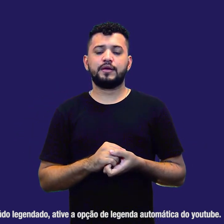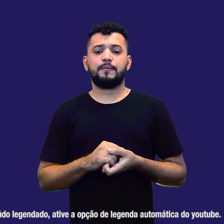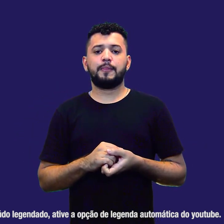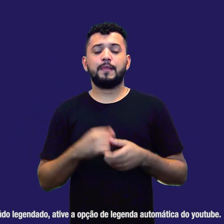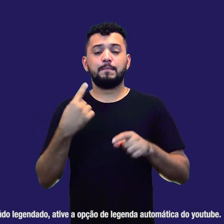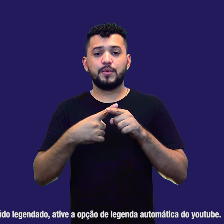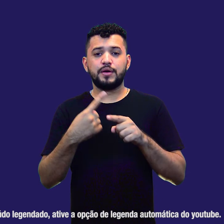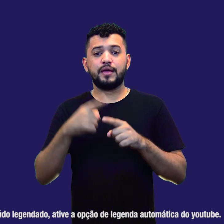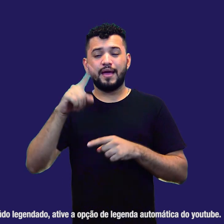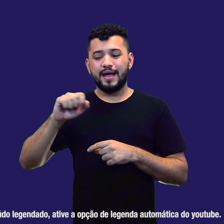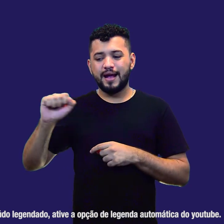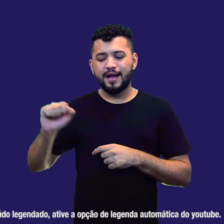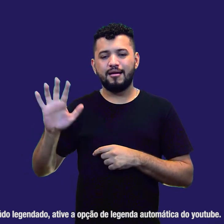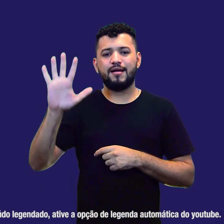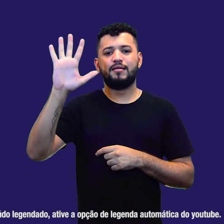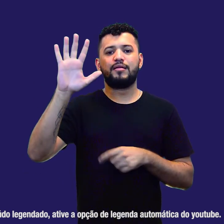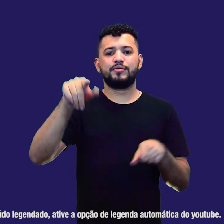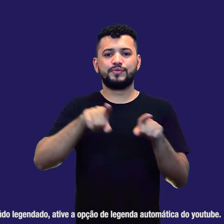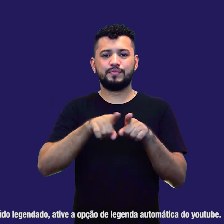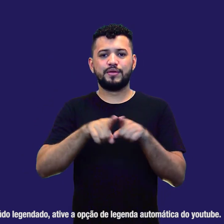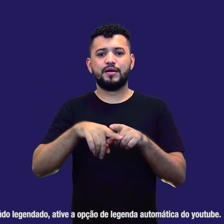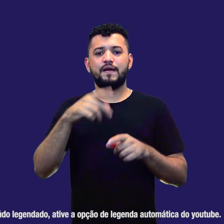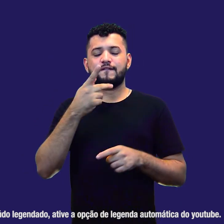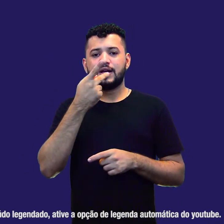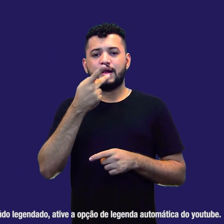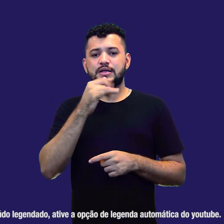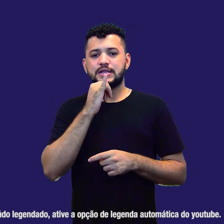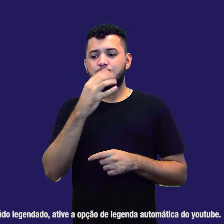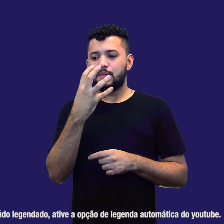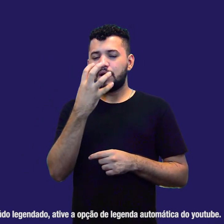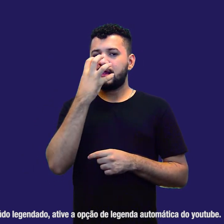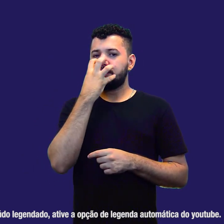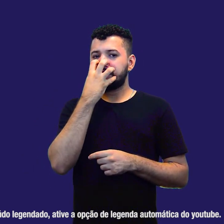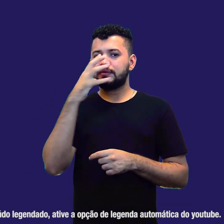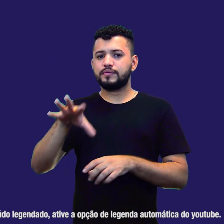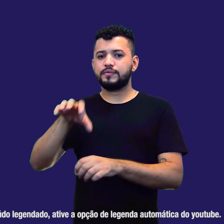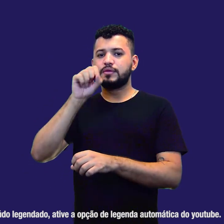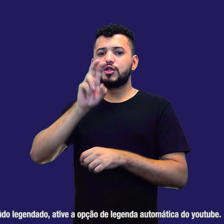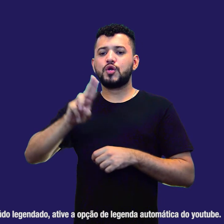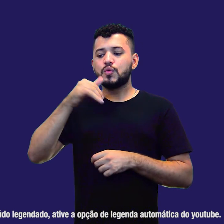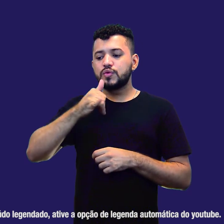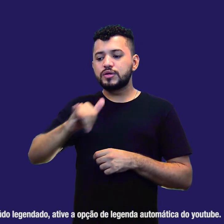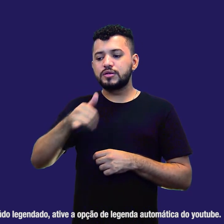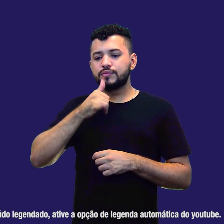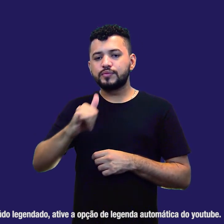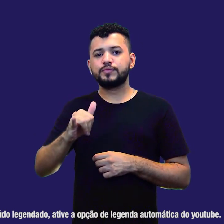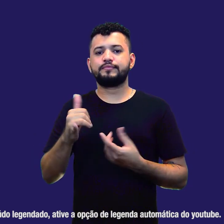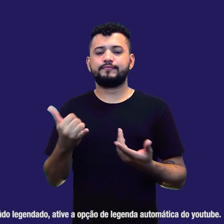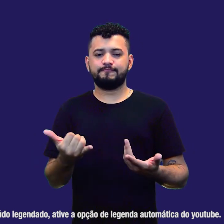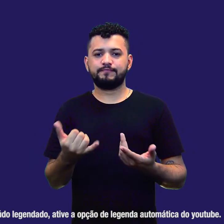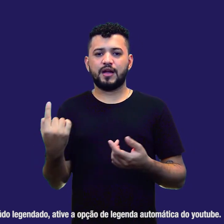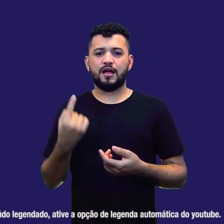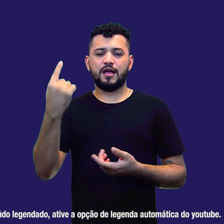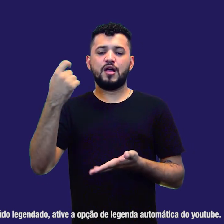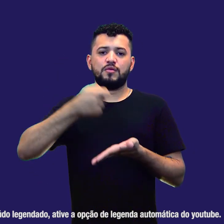super caras. A gente fala de respiradores, que aumentam o custo da energia elétrica. Então, assim, são várias